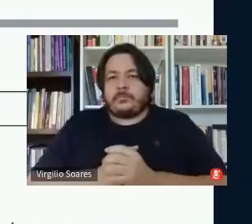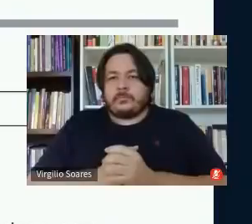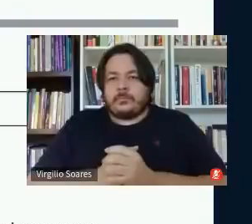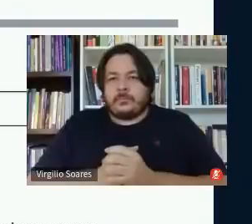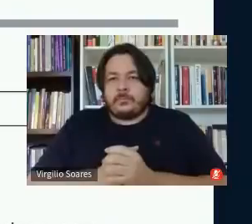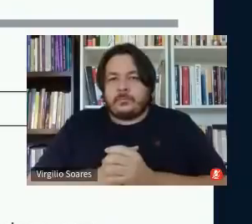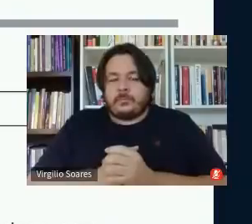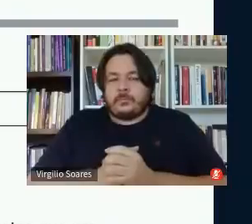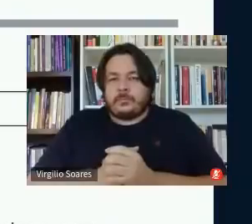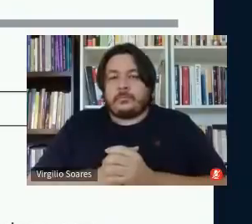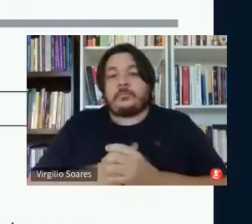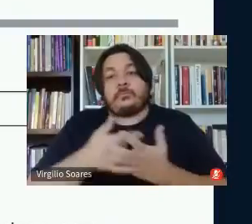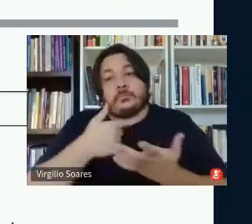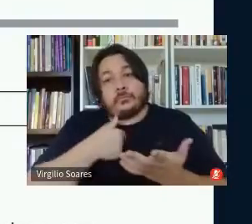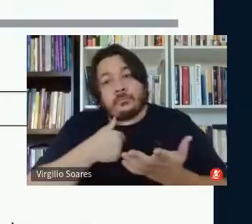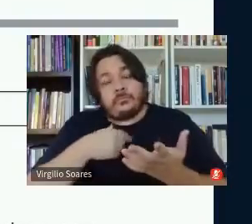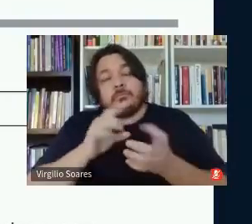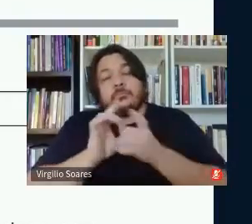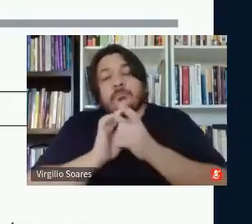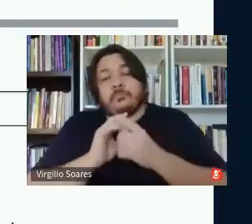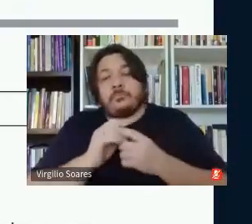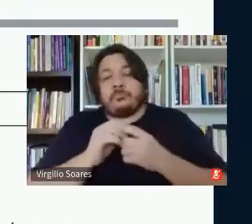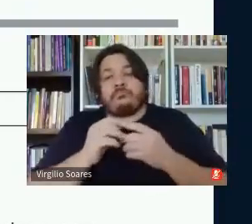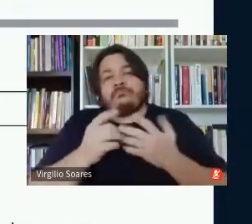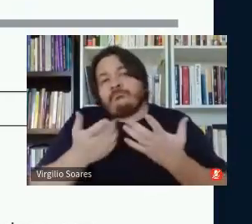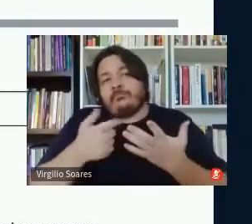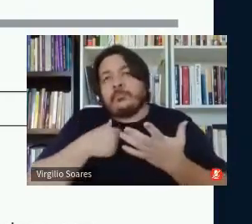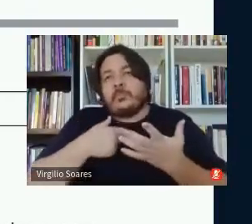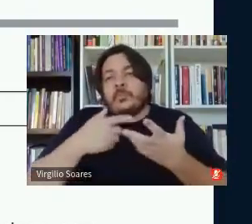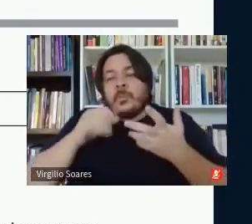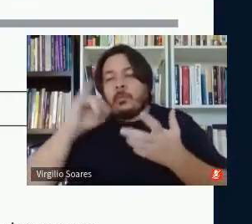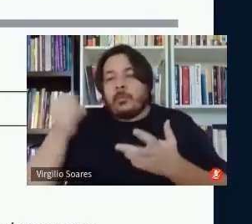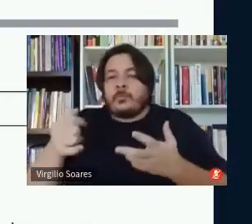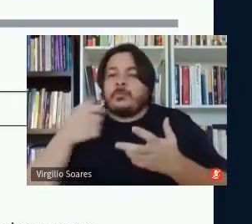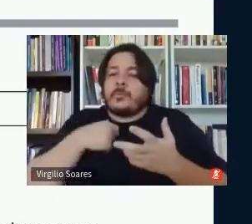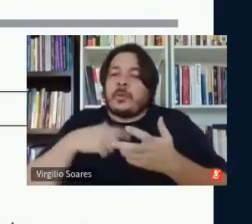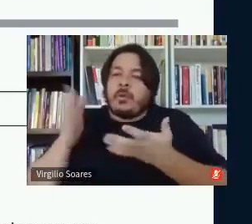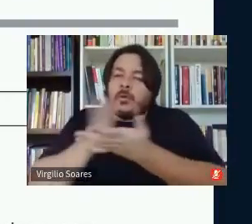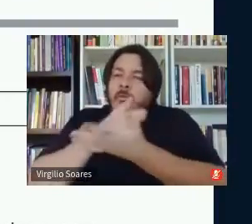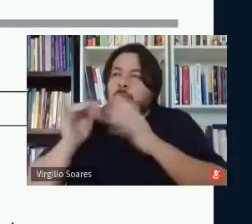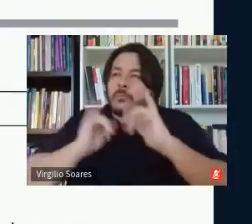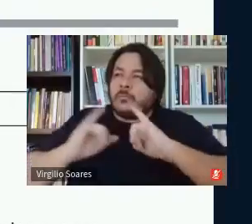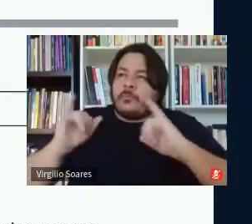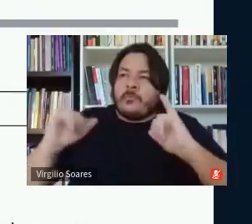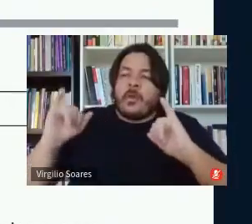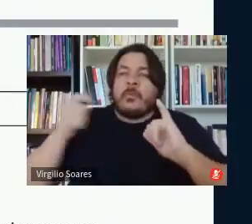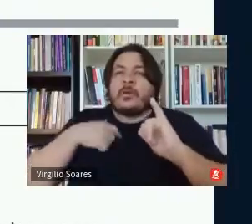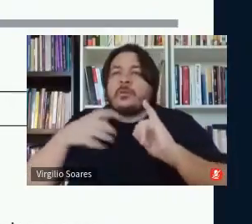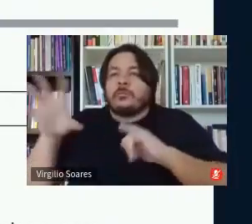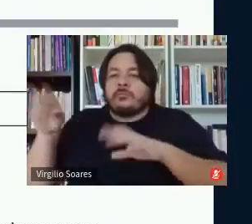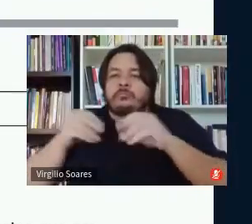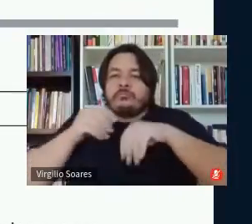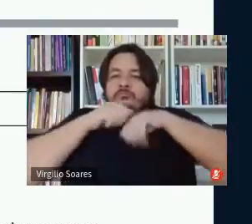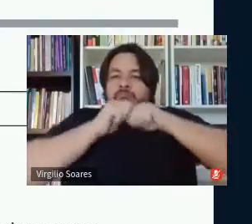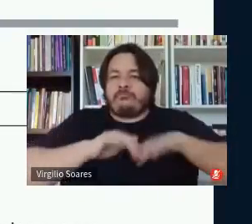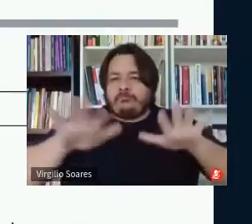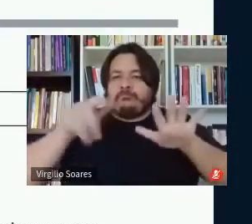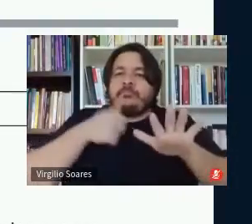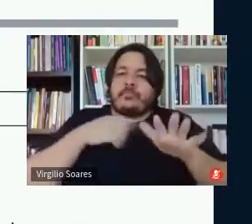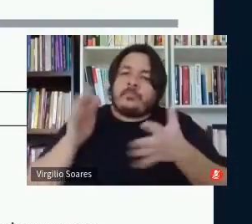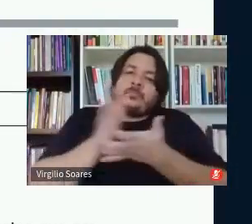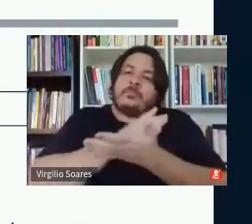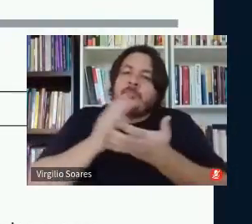Eu vou me permitir narrar alguns fatos que eu obtive a partir de relatos pessoais, desde que eu escrevi o projeto, na condução dessa pandemia